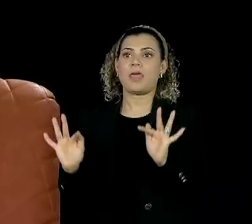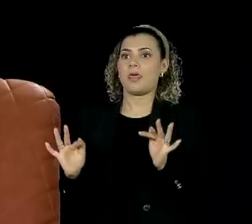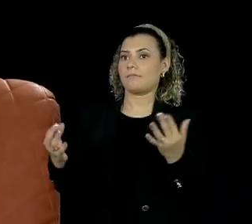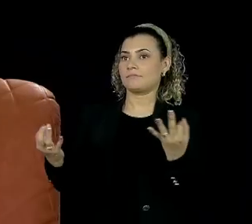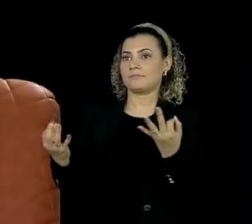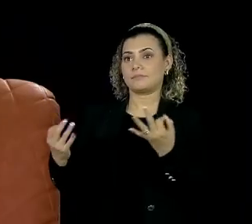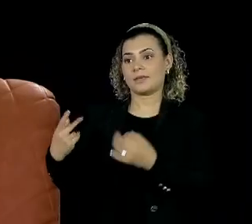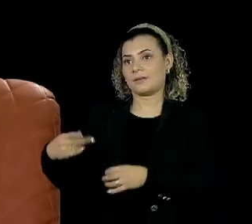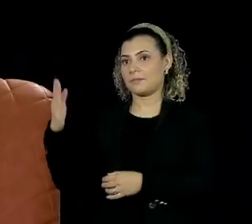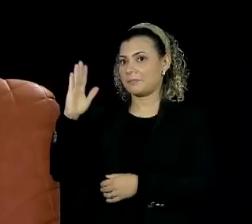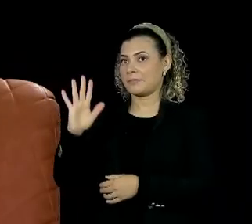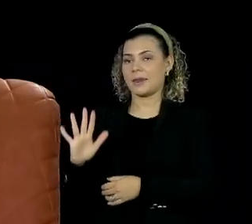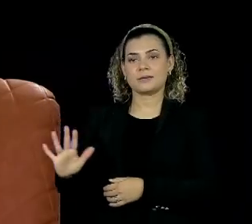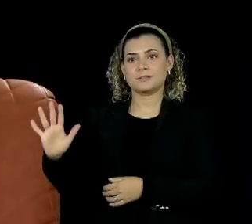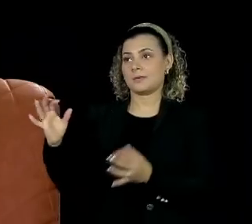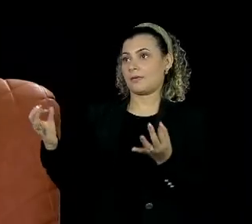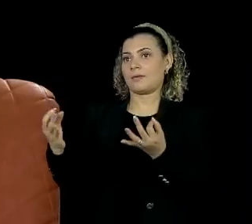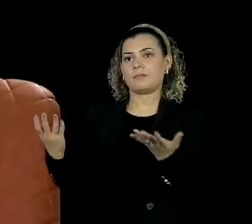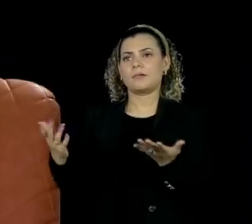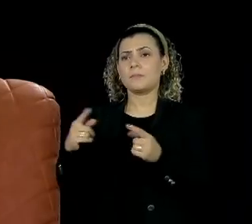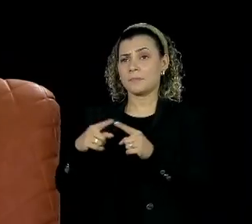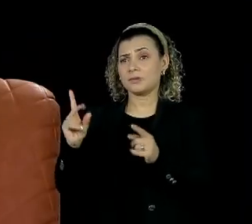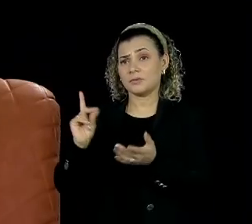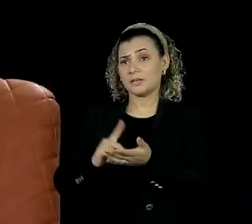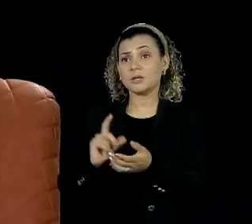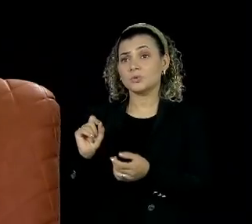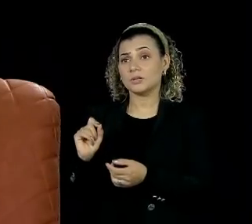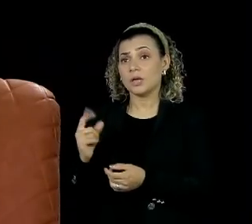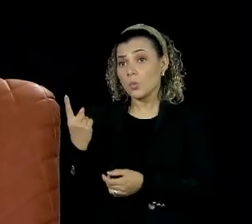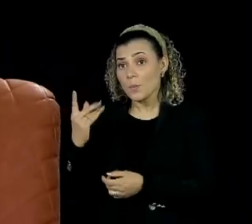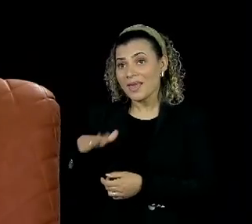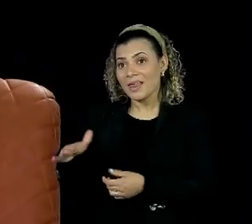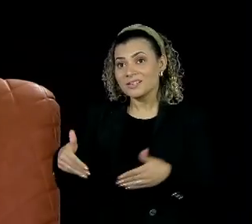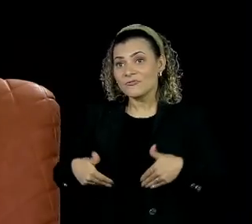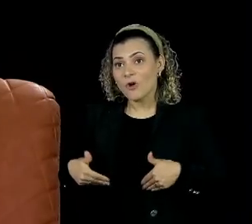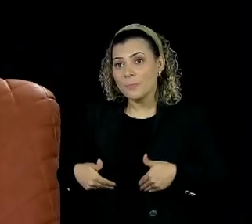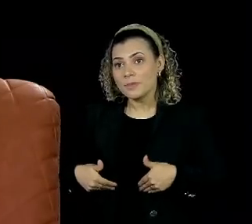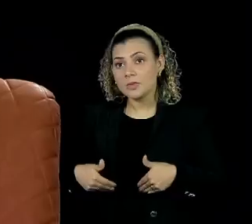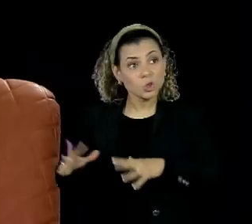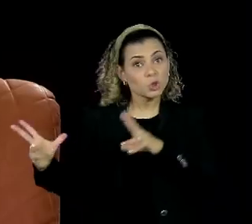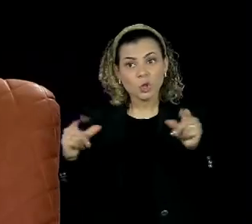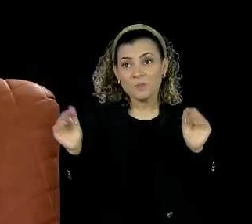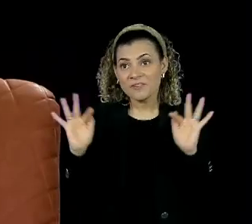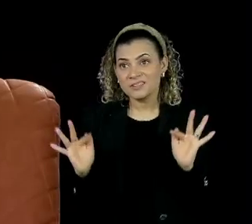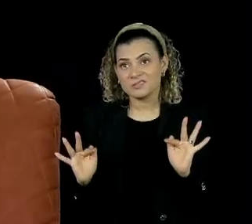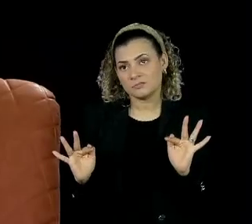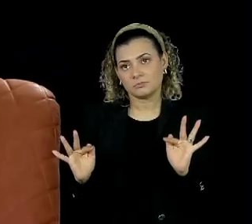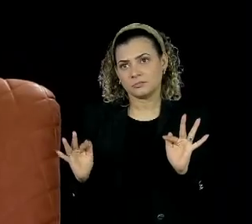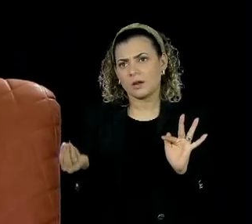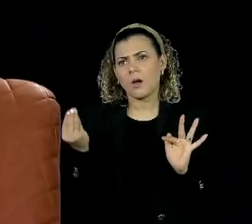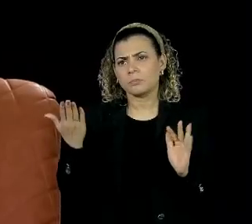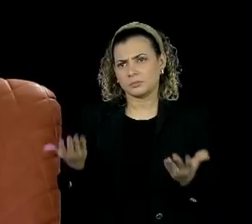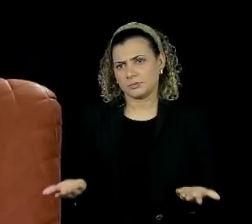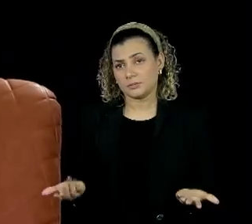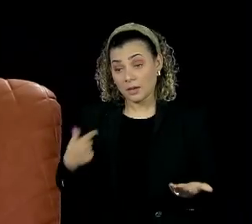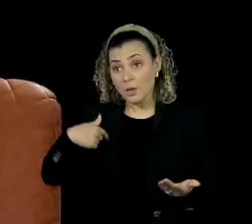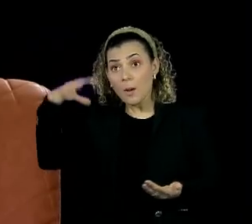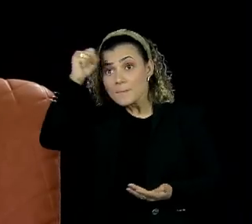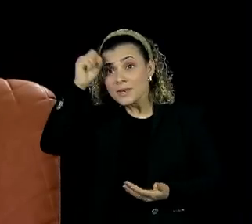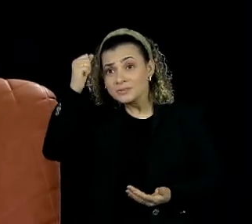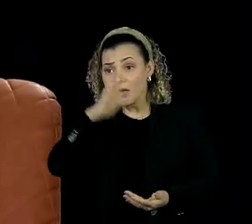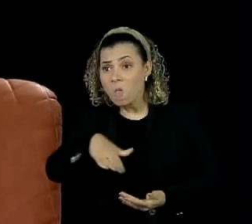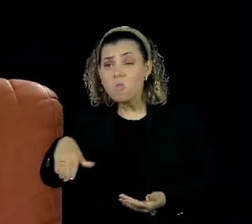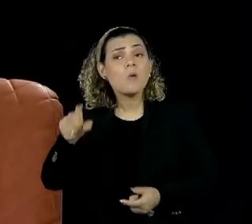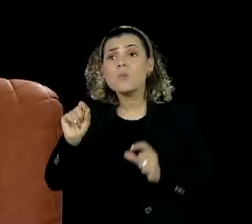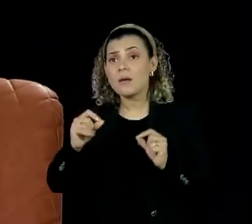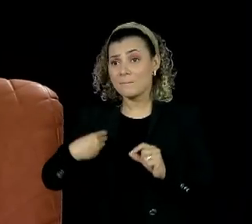no Brasil se não existe uma criança passando fome, né? Então, assim, eu aprendi desde pequena que a